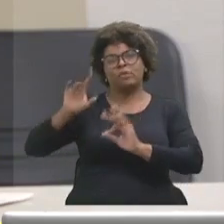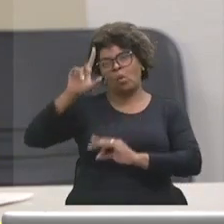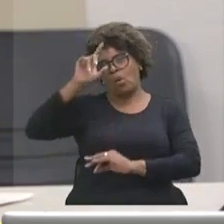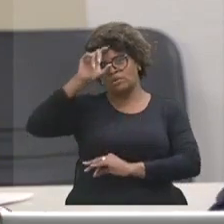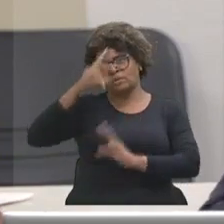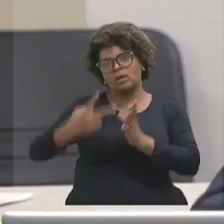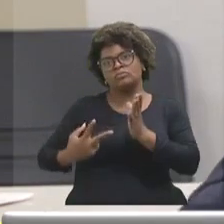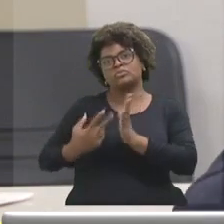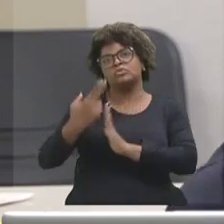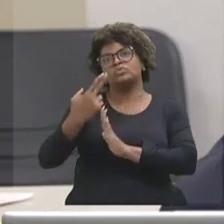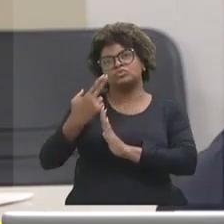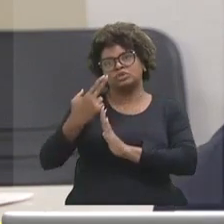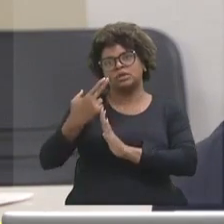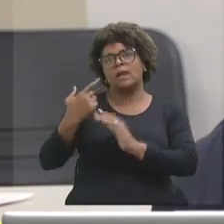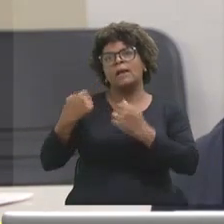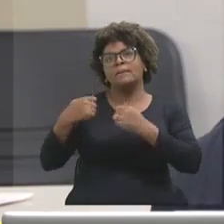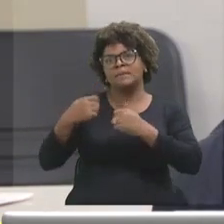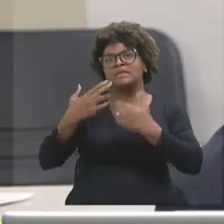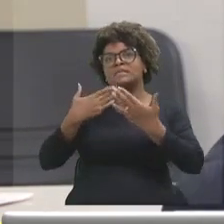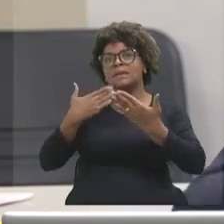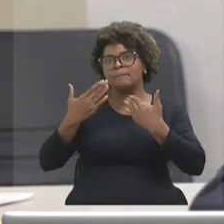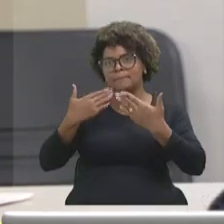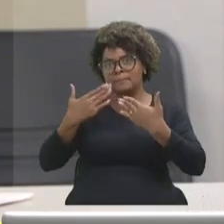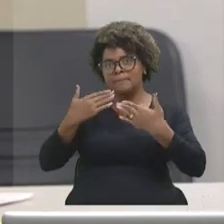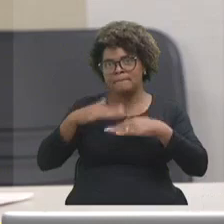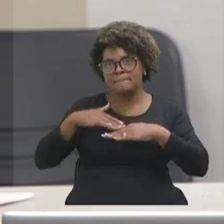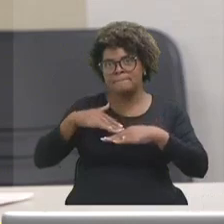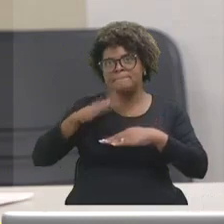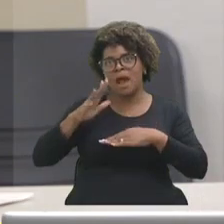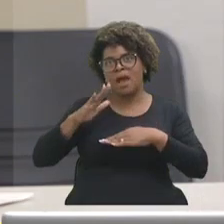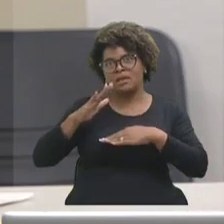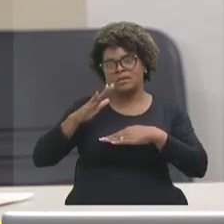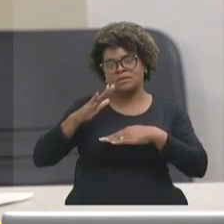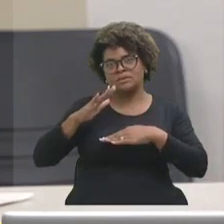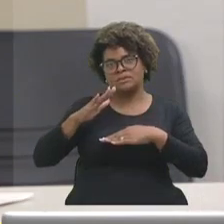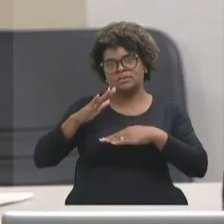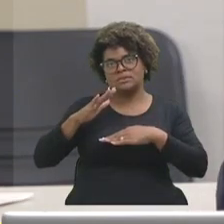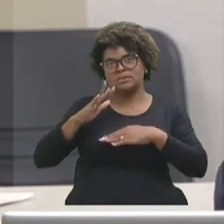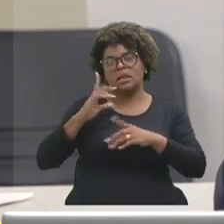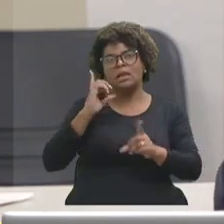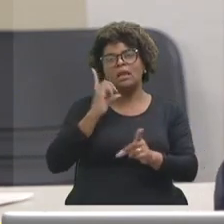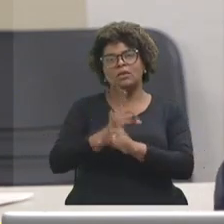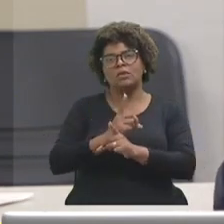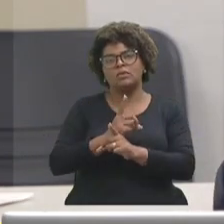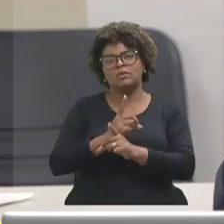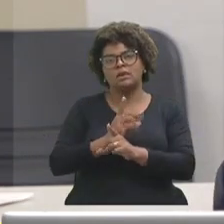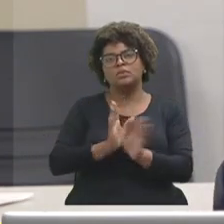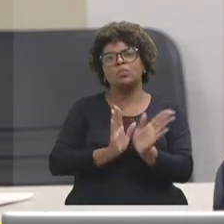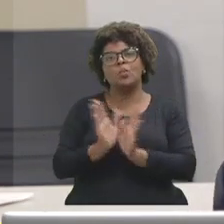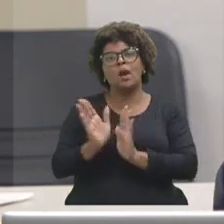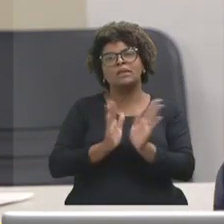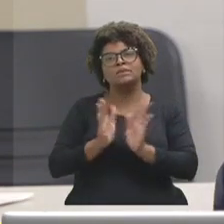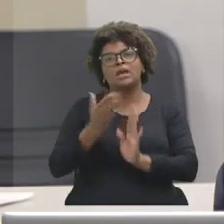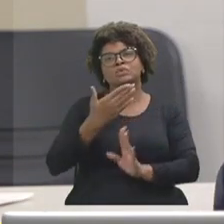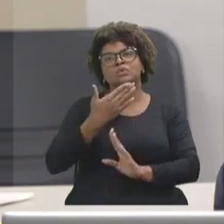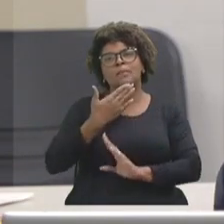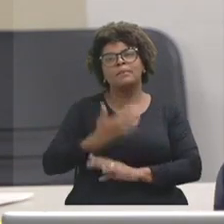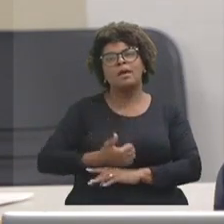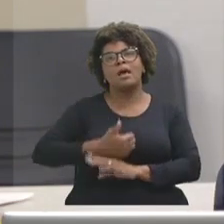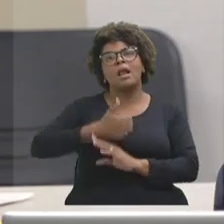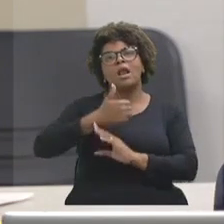temos que que aumentar a discussão para que a gente consiga garantir o melhor acesso sem precisar também